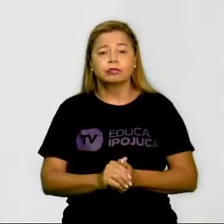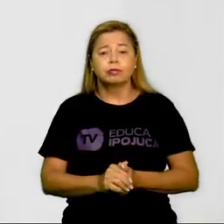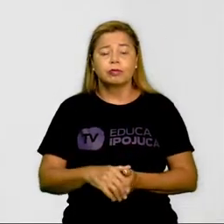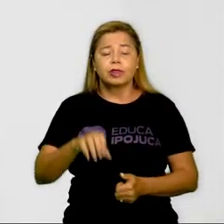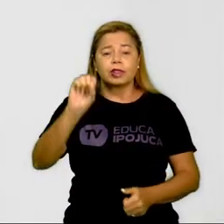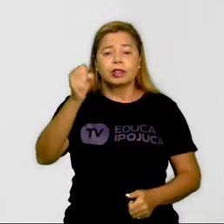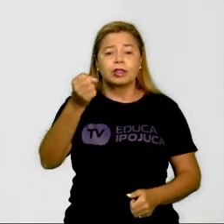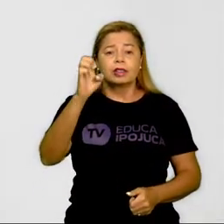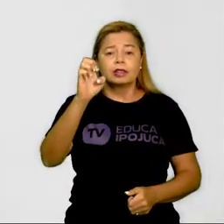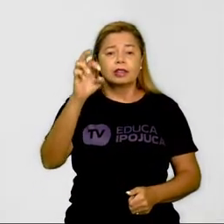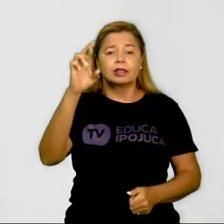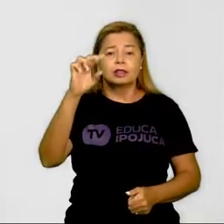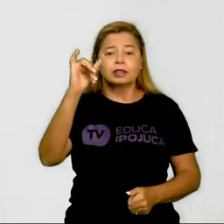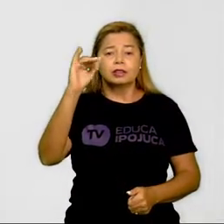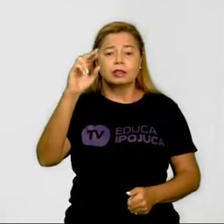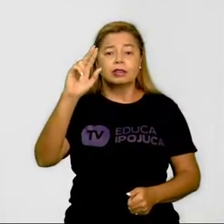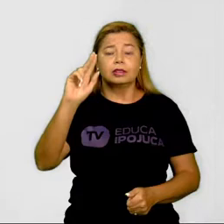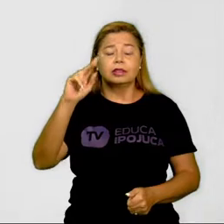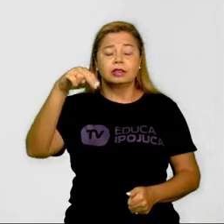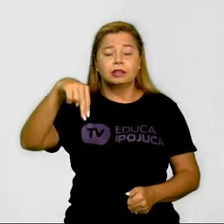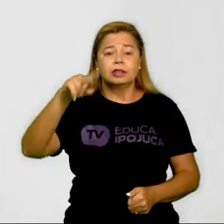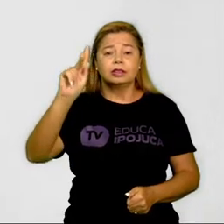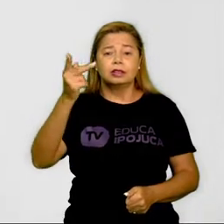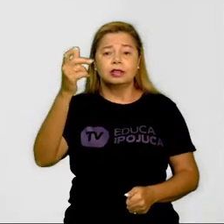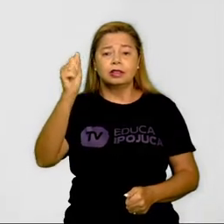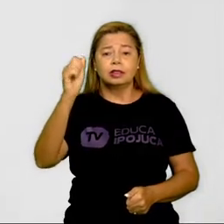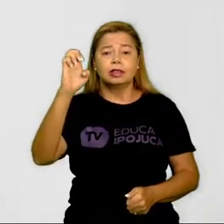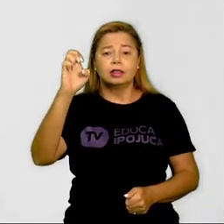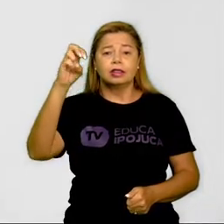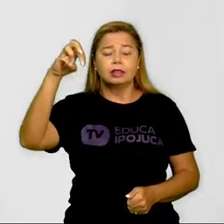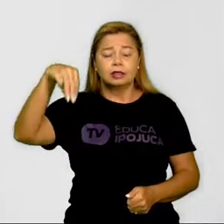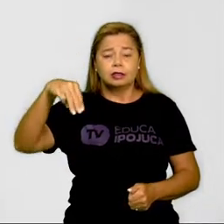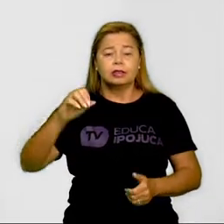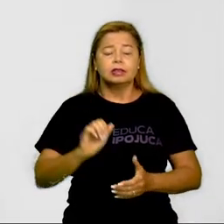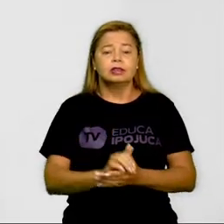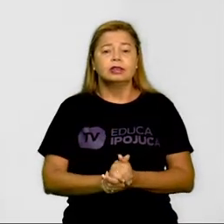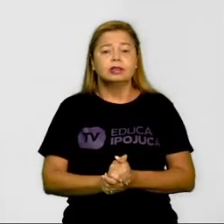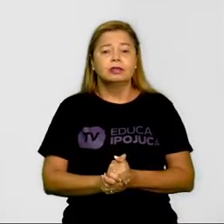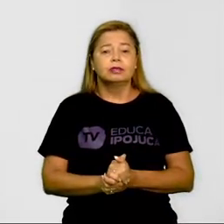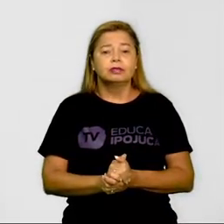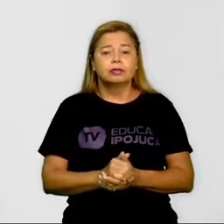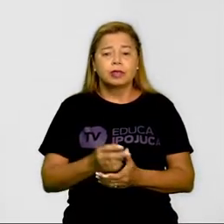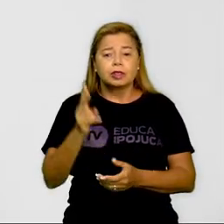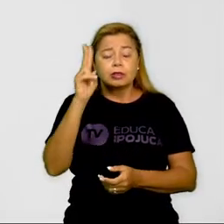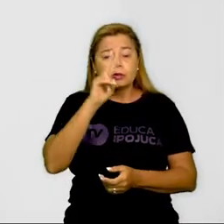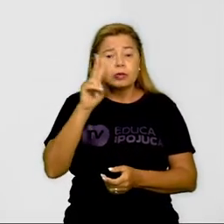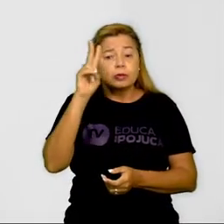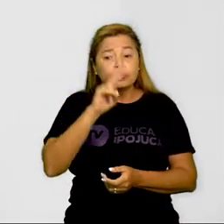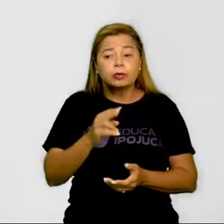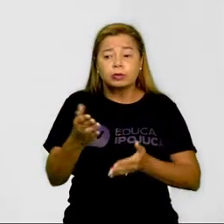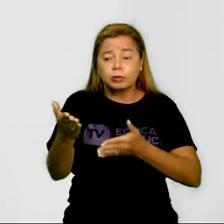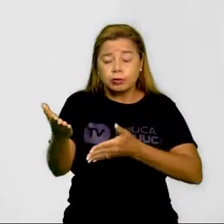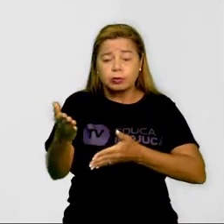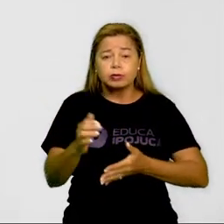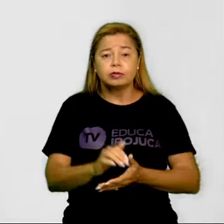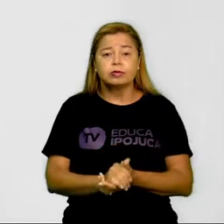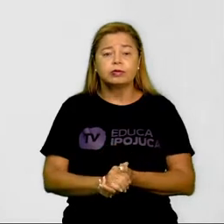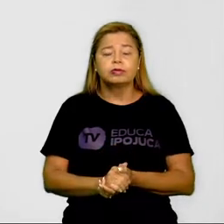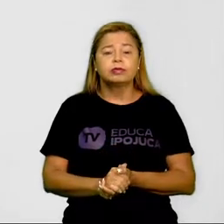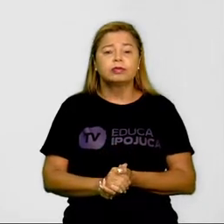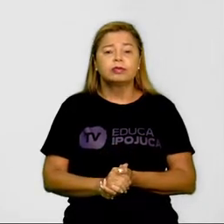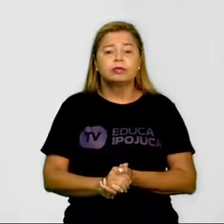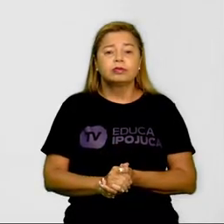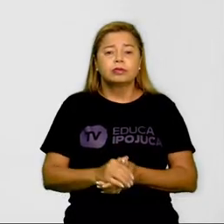Serinhaém. E aí, diante dessa imagem aqui, para que vocês visualizem e observem bem. Por quê?